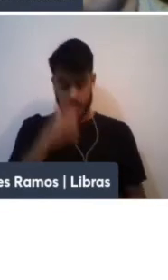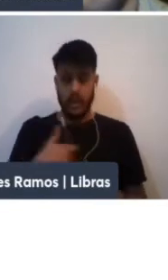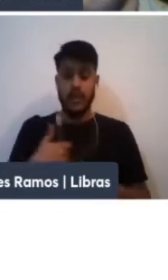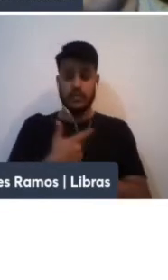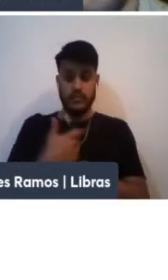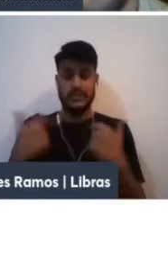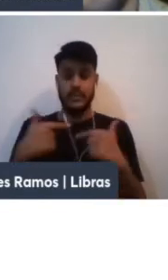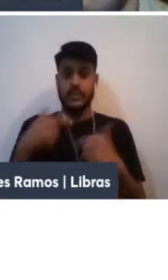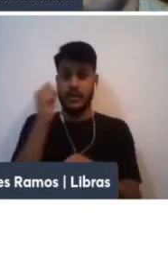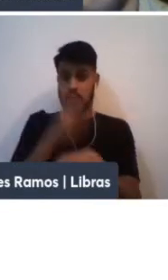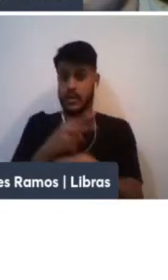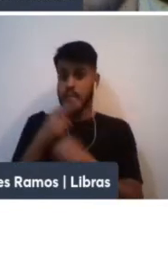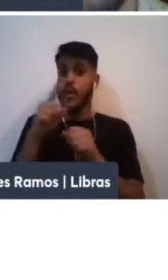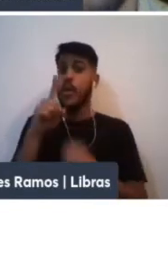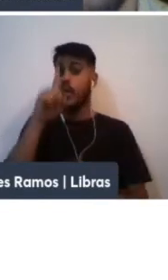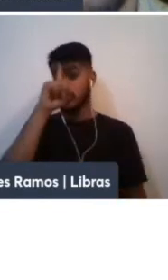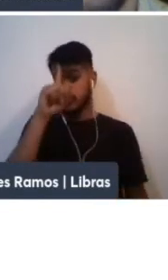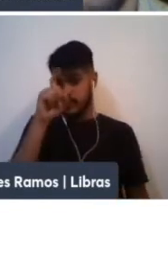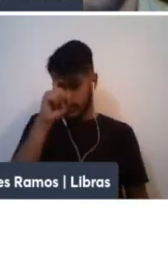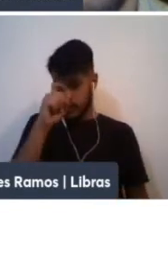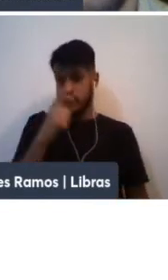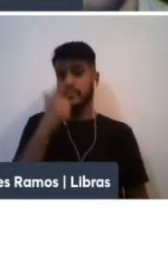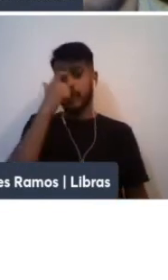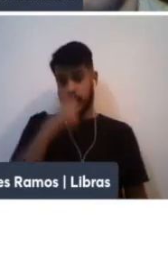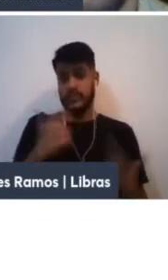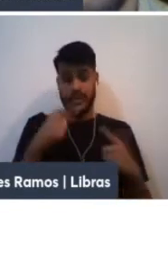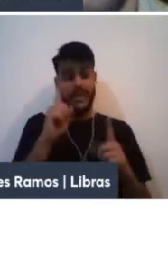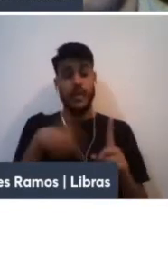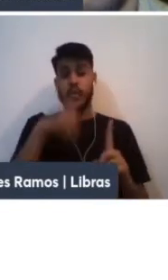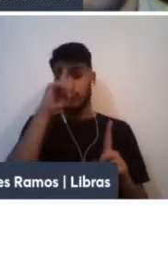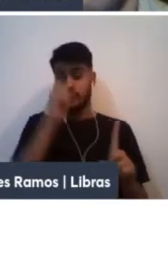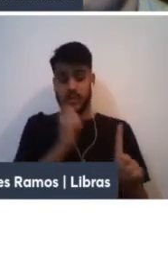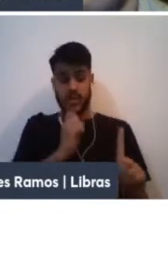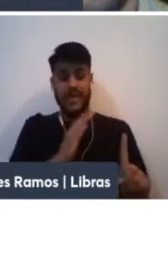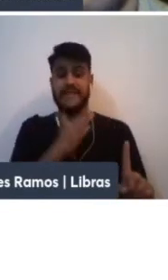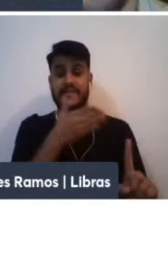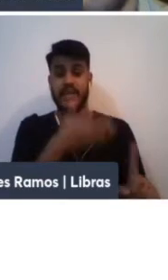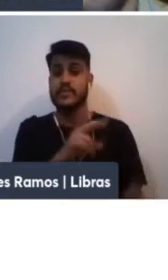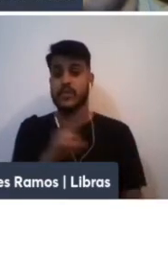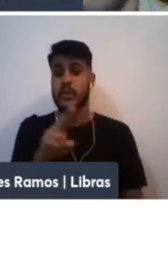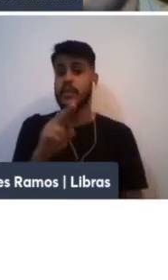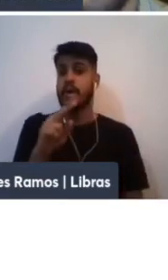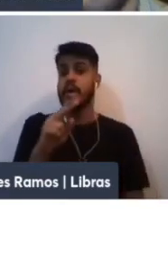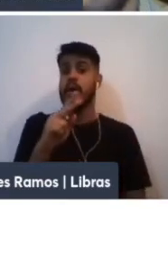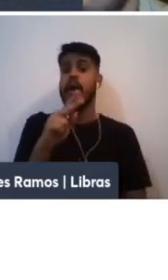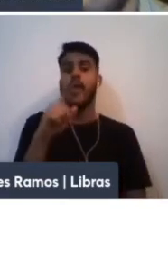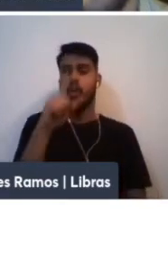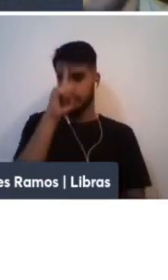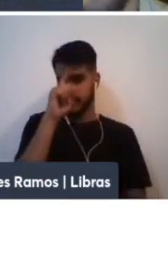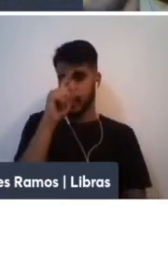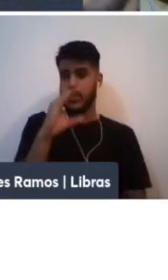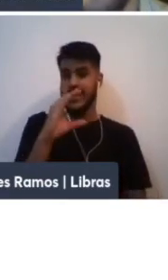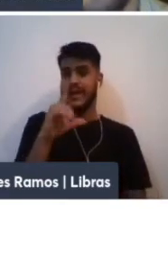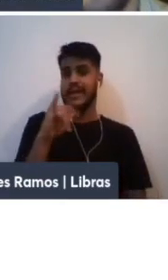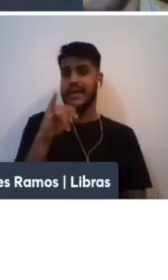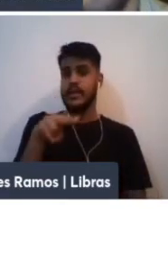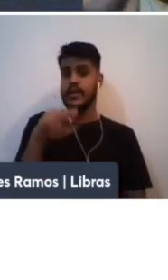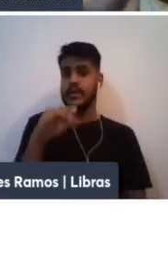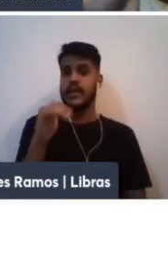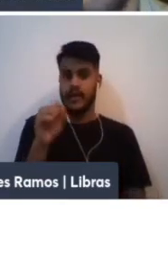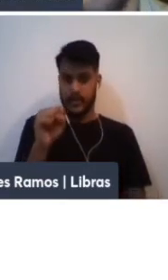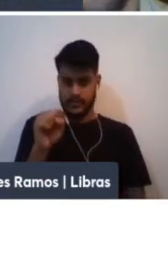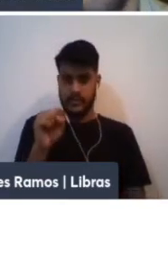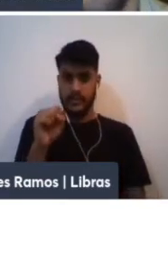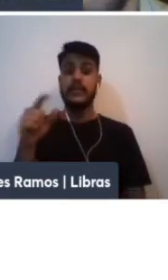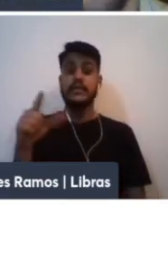que foi referência, né, que é o Hospital das Clínicas. Dentro do hospital, funcionários que votaram